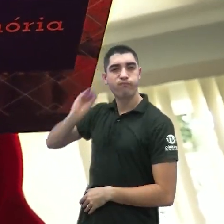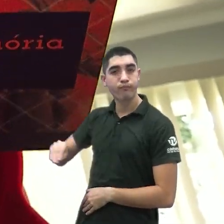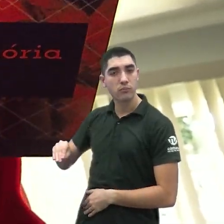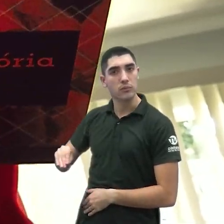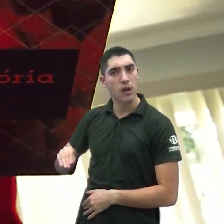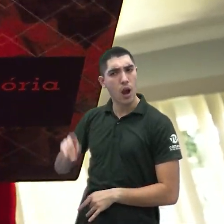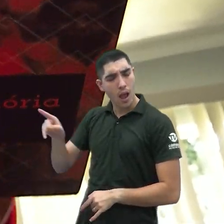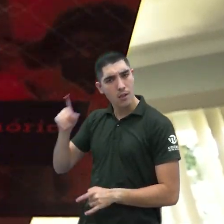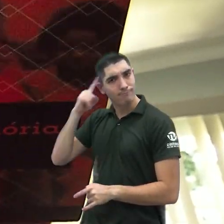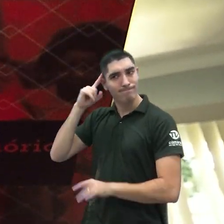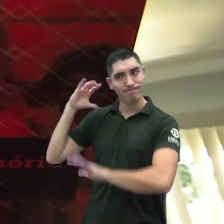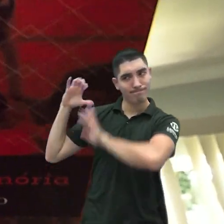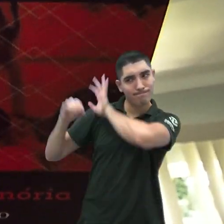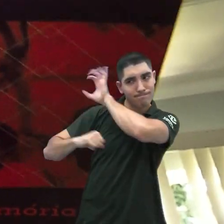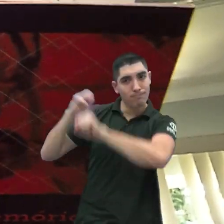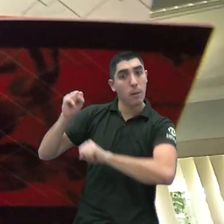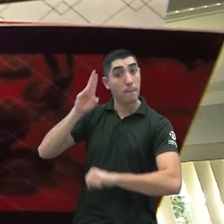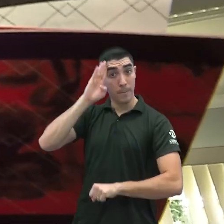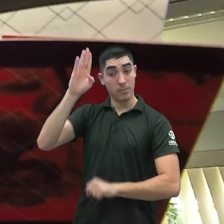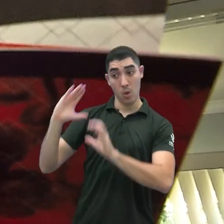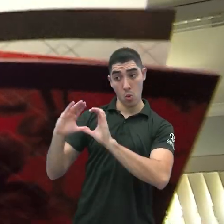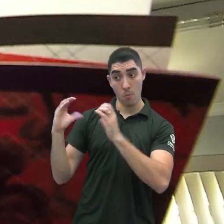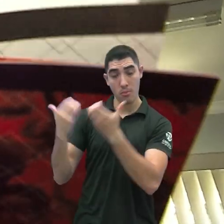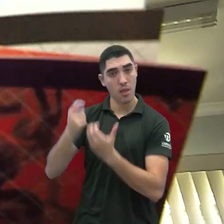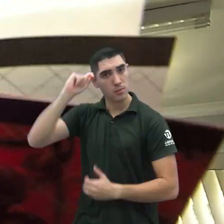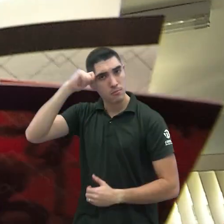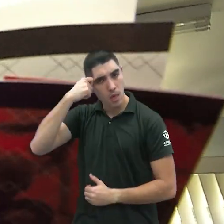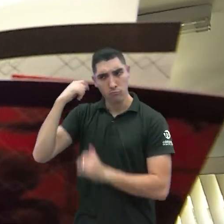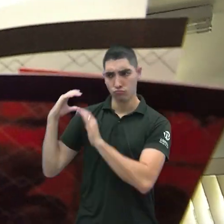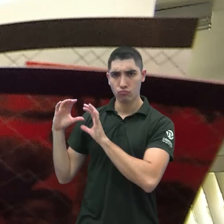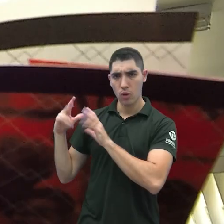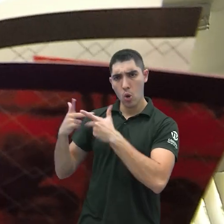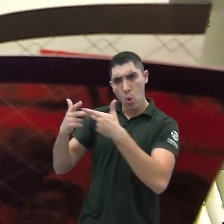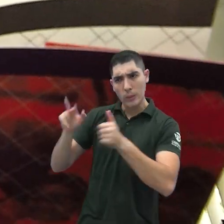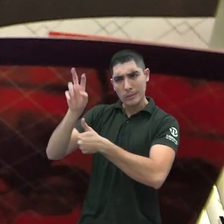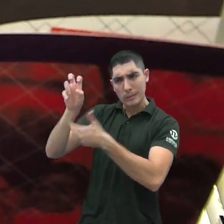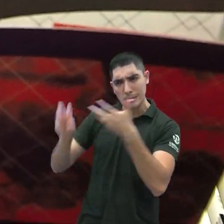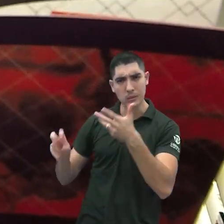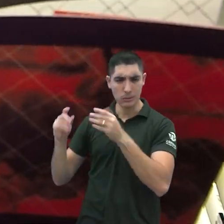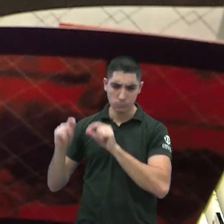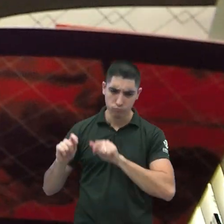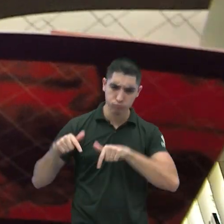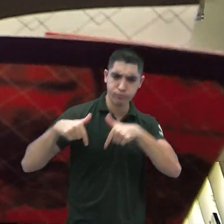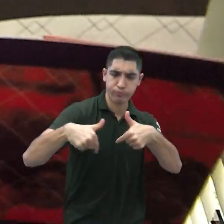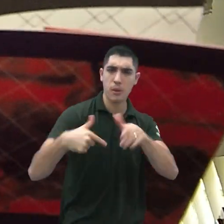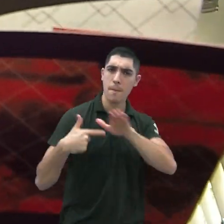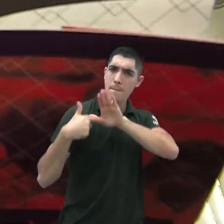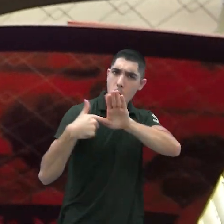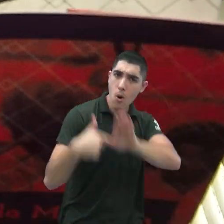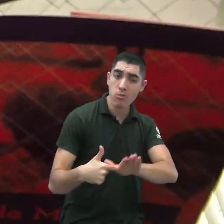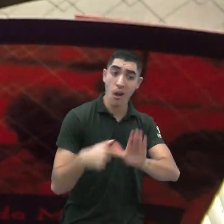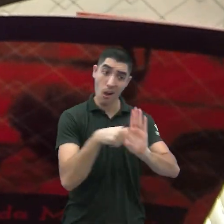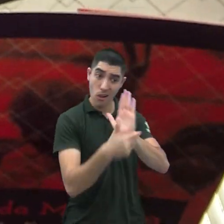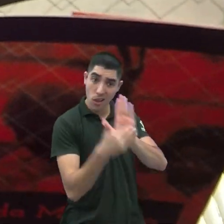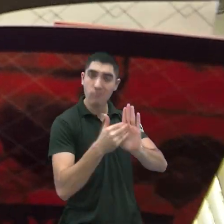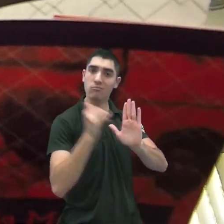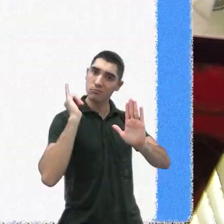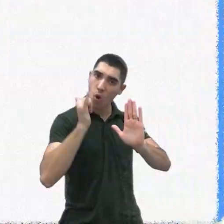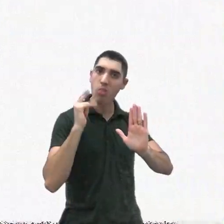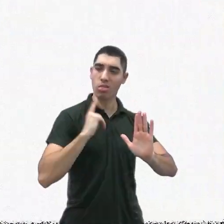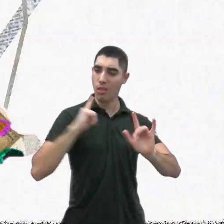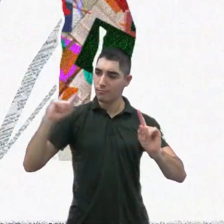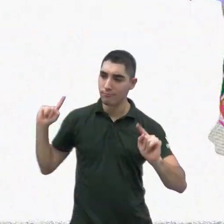potencializando narrativas das comunidades negras, sendo um ato de expressão e resistência que podemos encontrar em suas